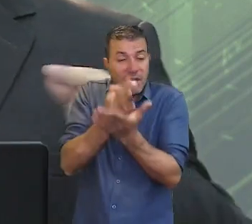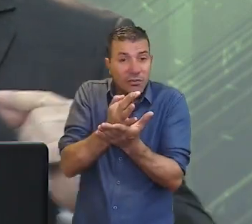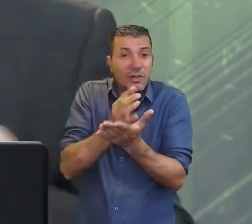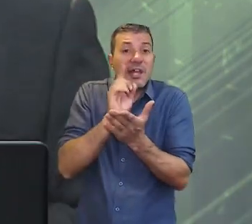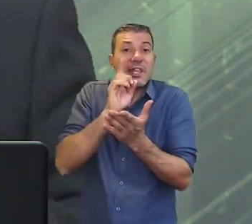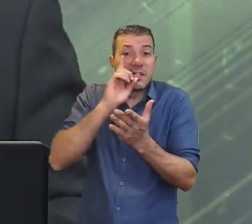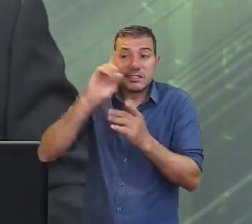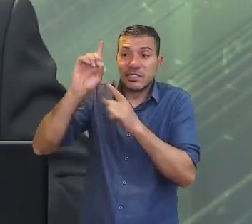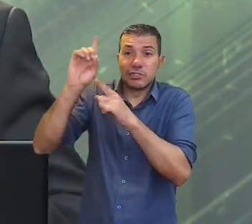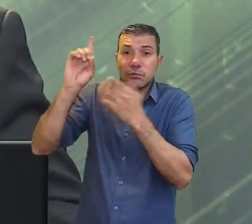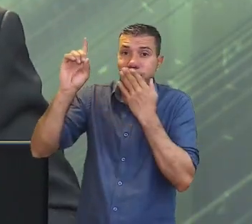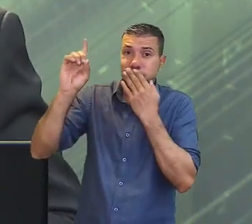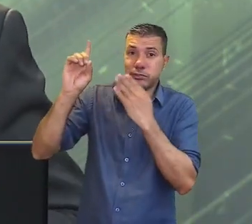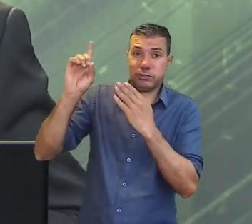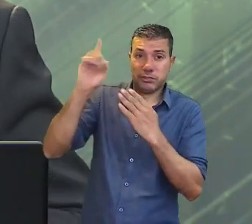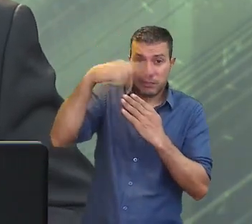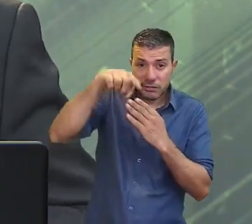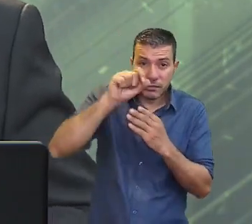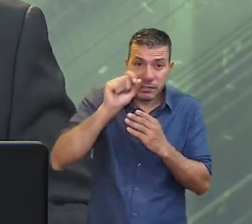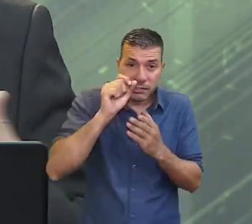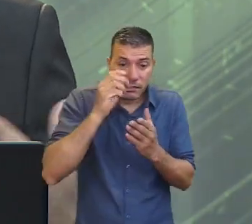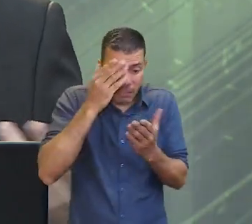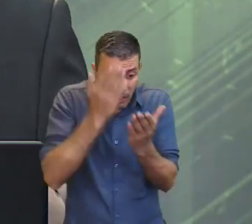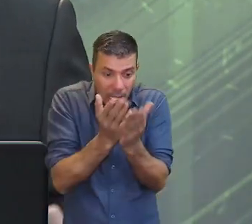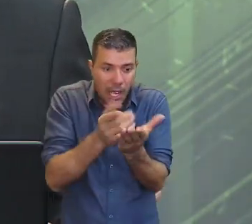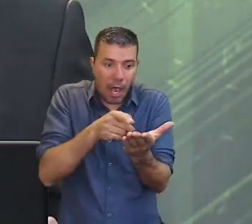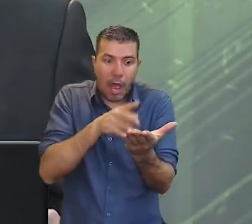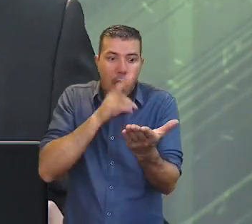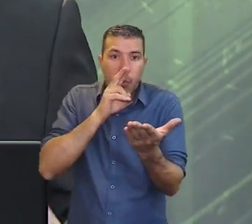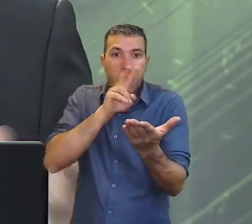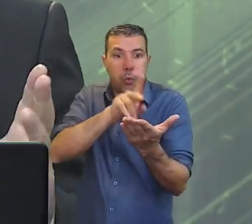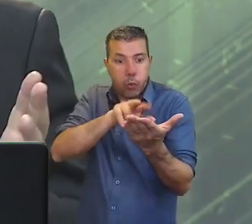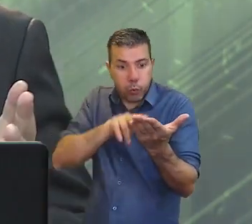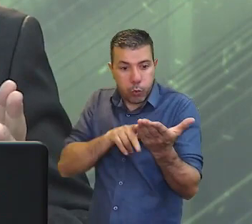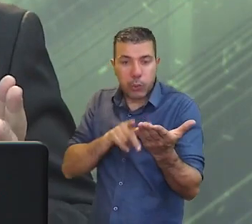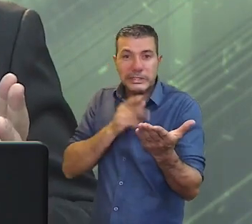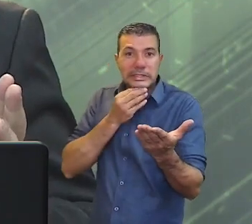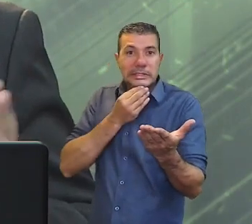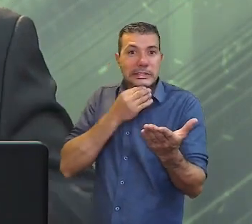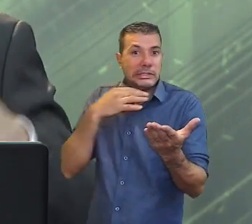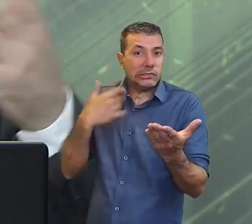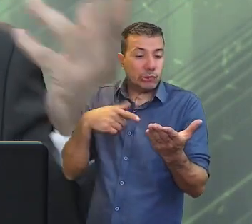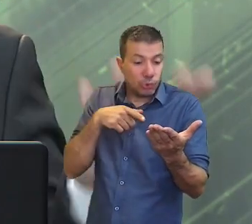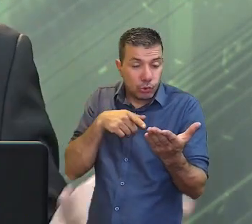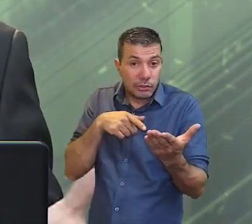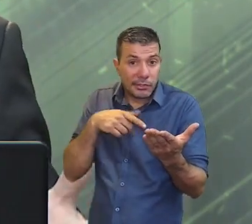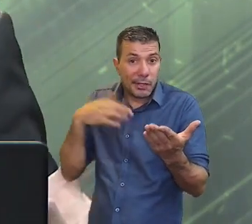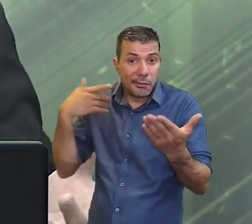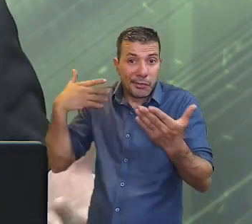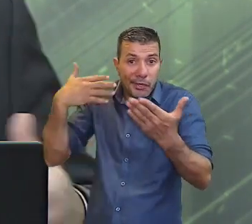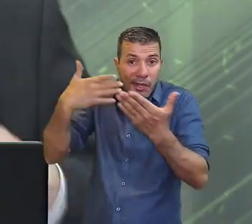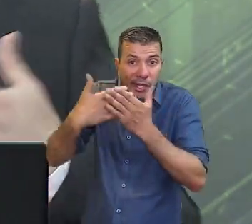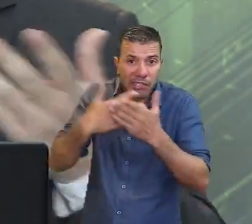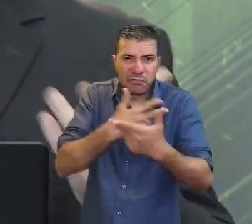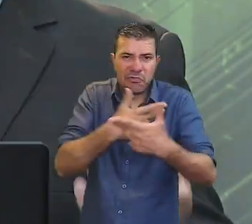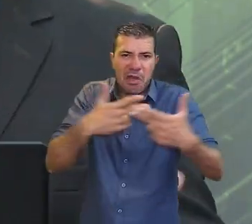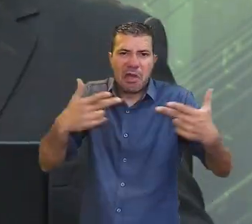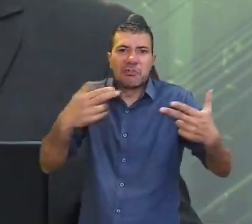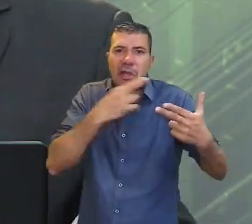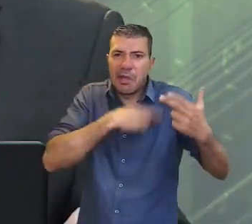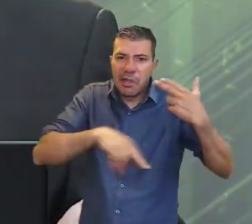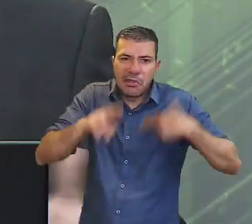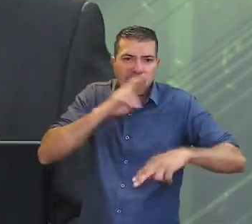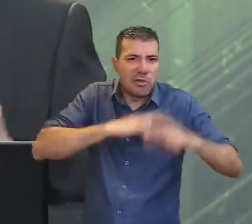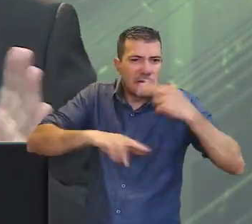E hoje, quando alguém decide seguir a Cristo, depara-se com um dilema. Pense comigo, essa quantidade de igrejas e religiões